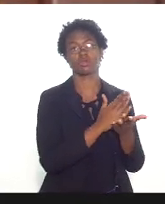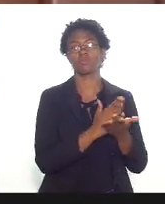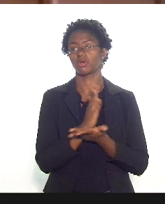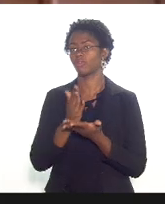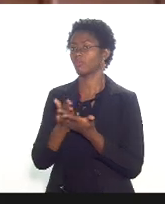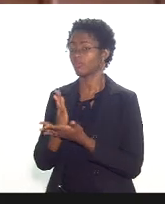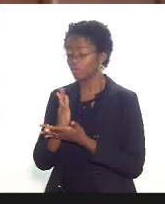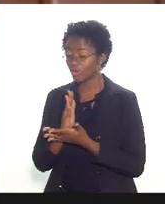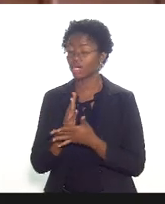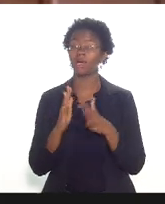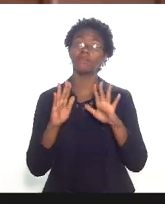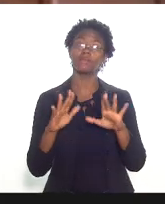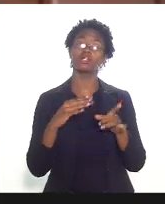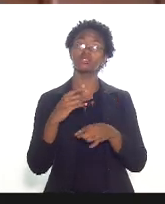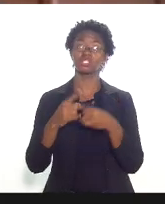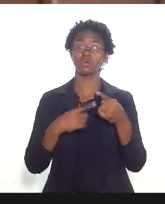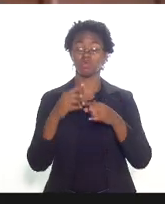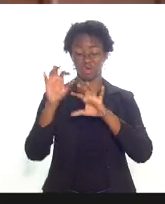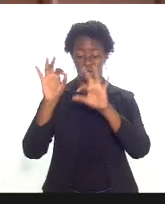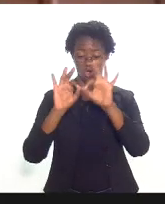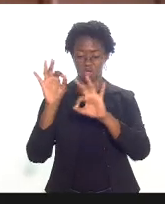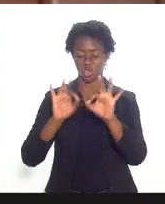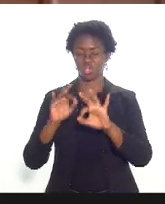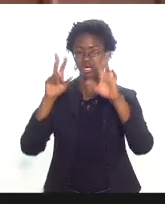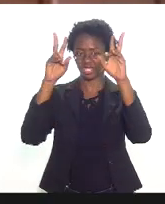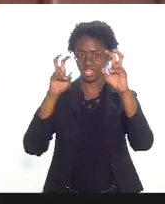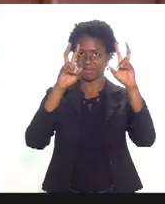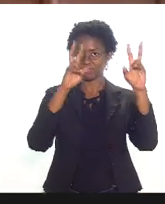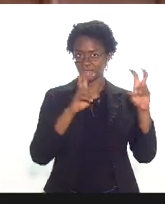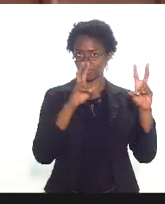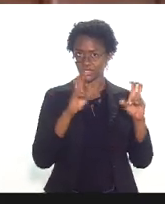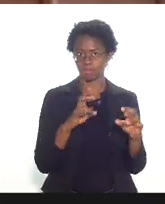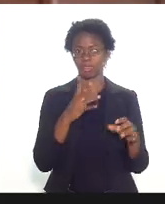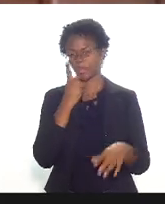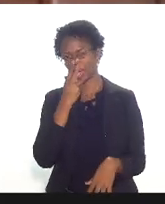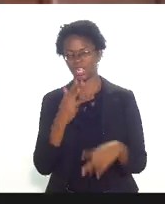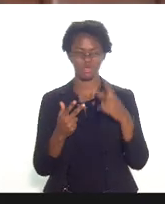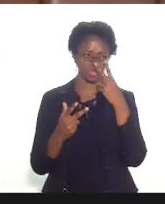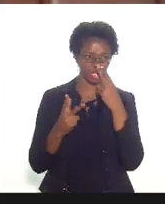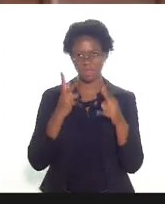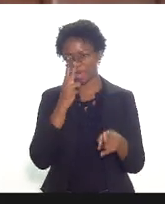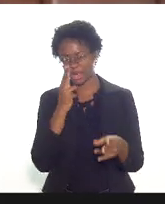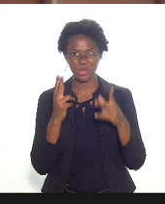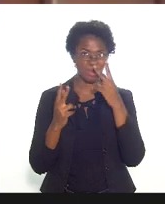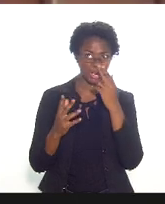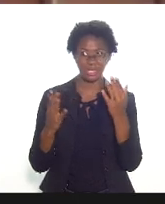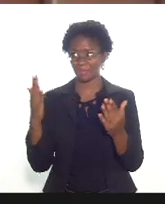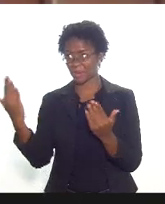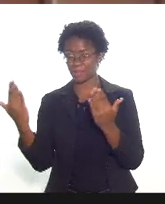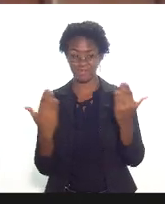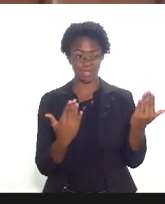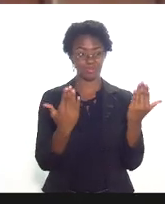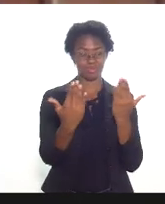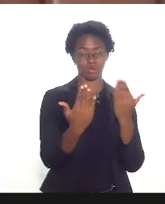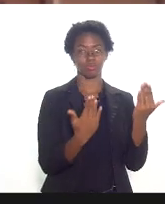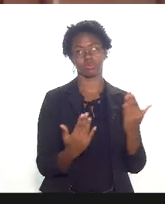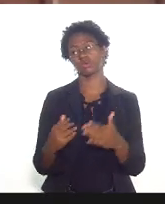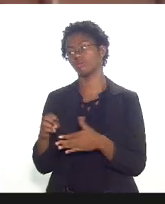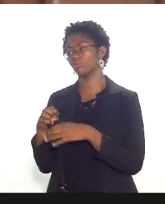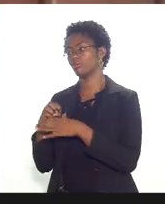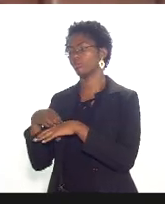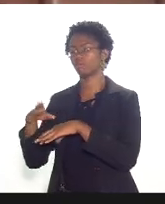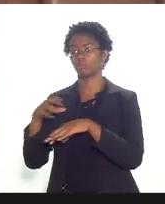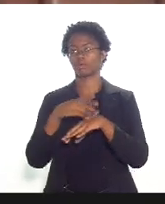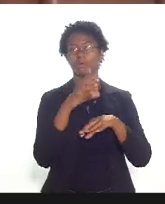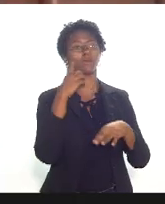blocos, e depois a gente organize os temas que são similares, que foram enviados por deputados,